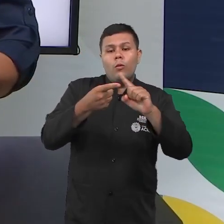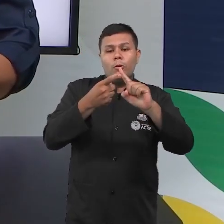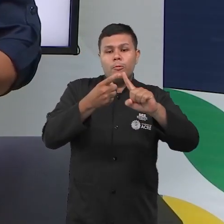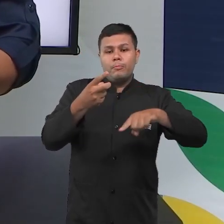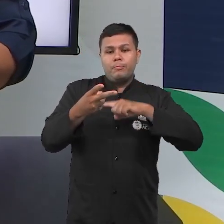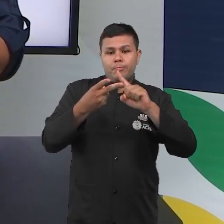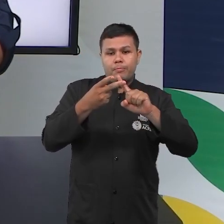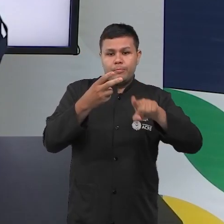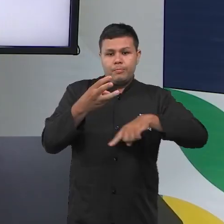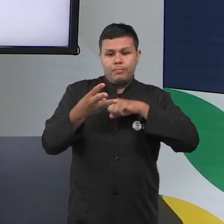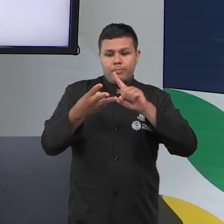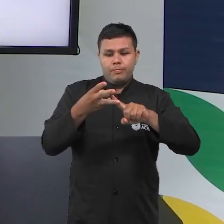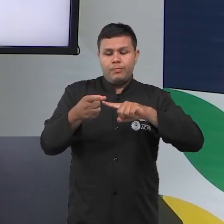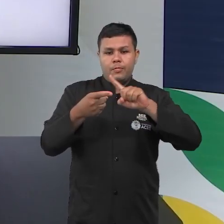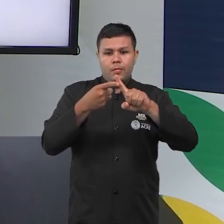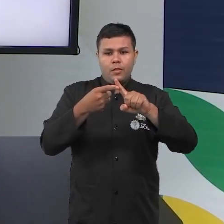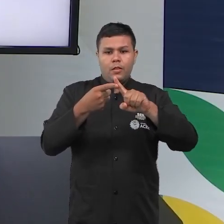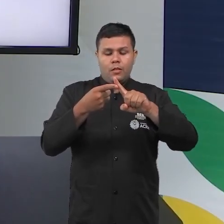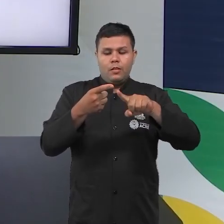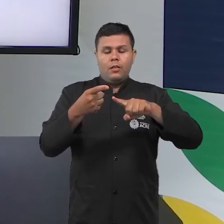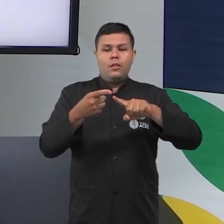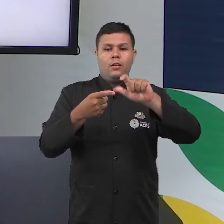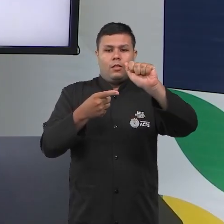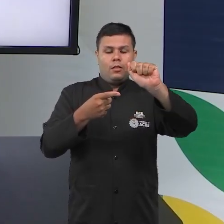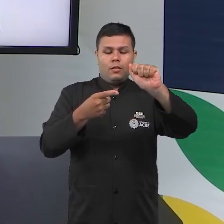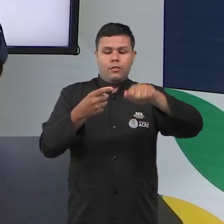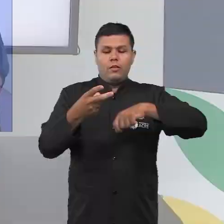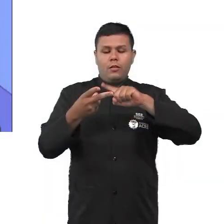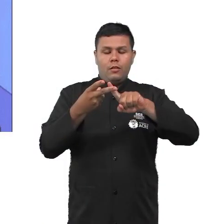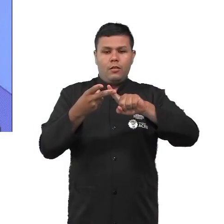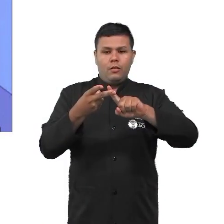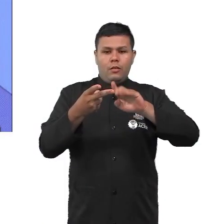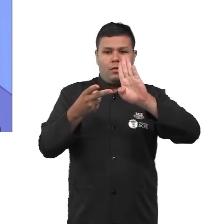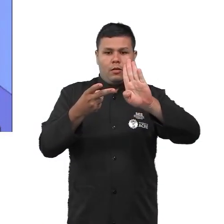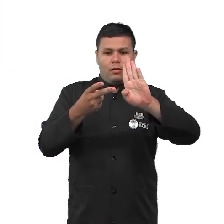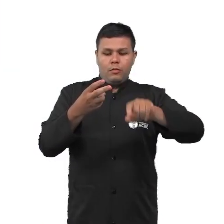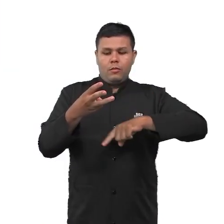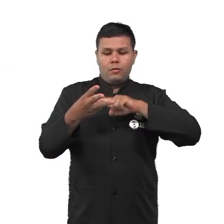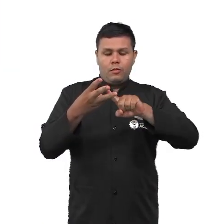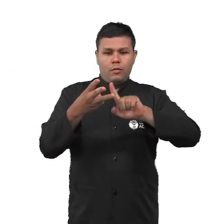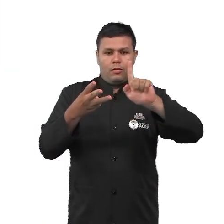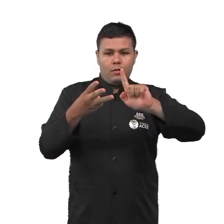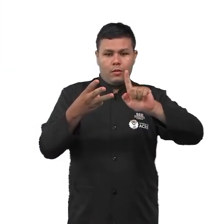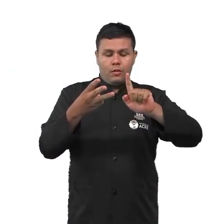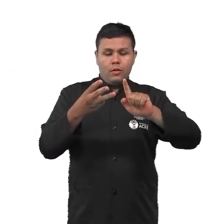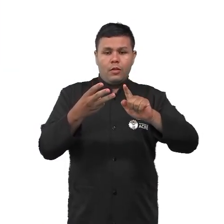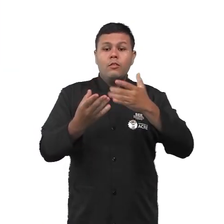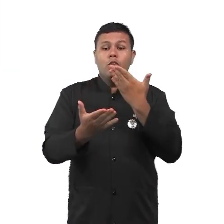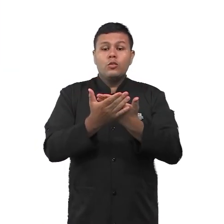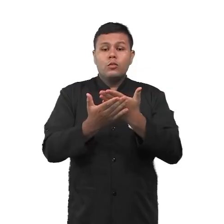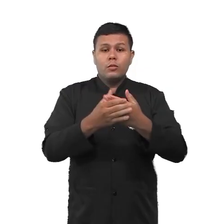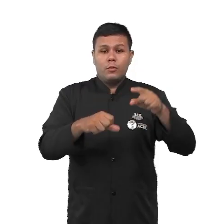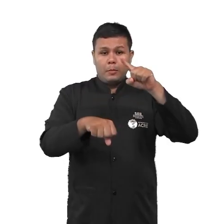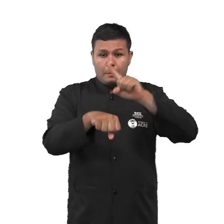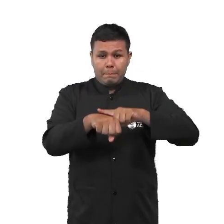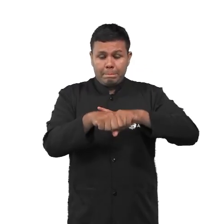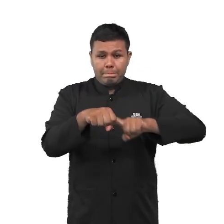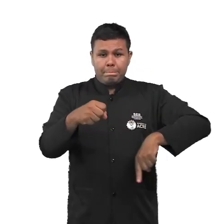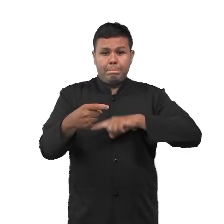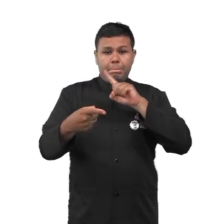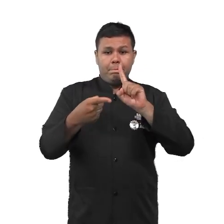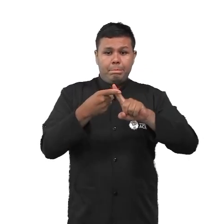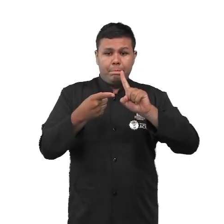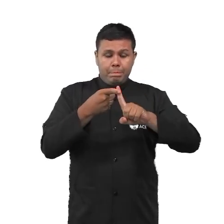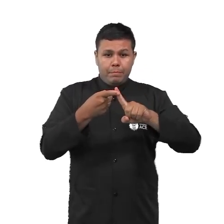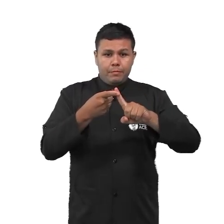maneiras, através de emissões alfa, beta ou gama, que nós vamos entender agora. Primeiro, partícula alfa. A